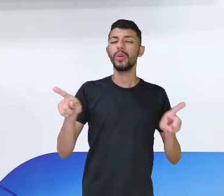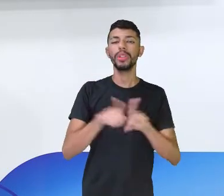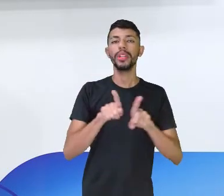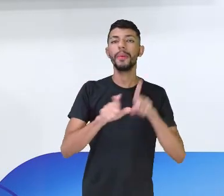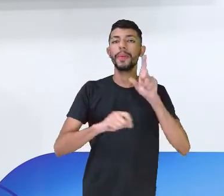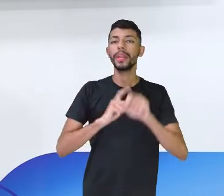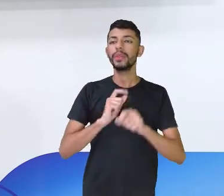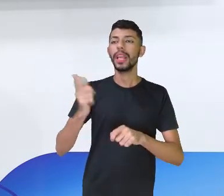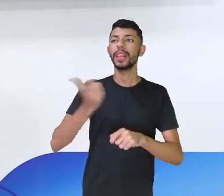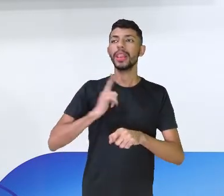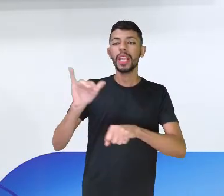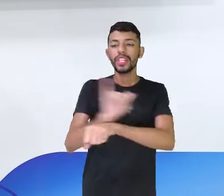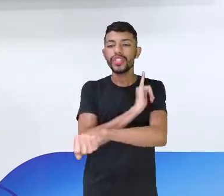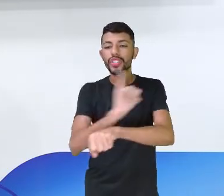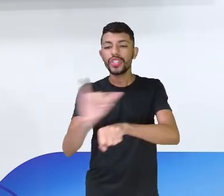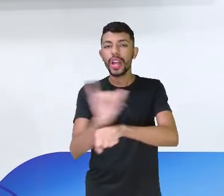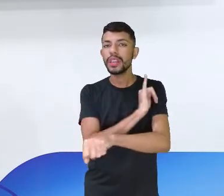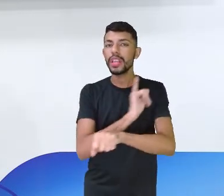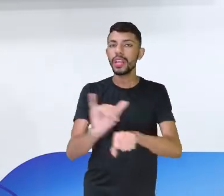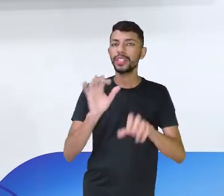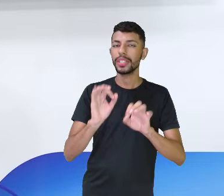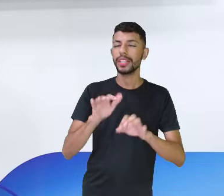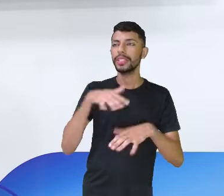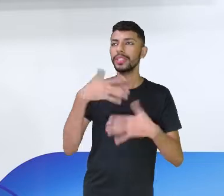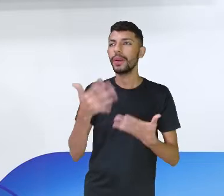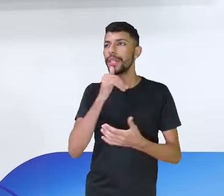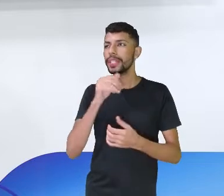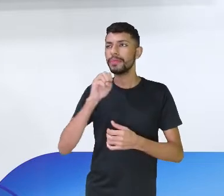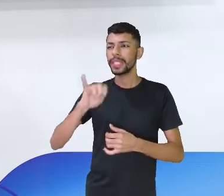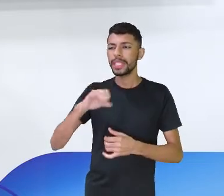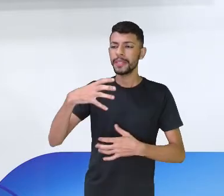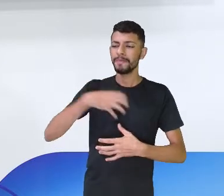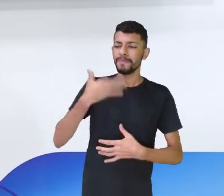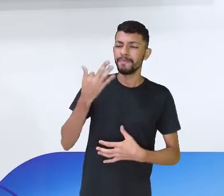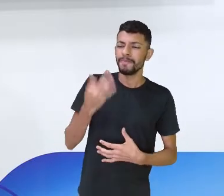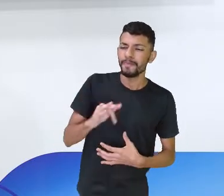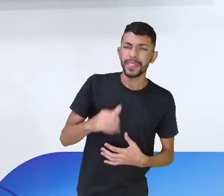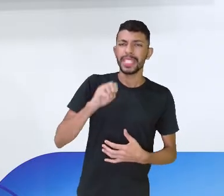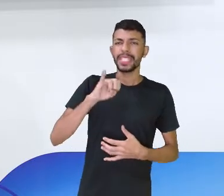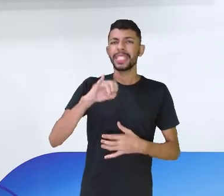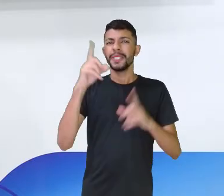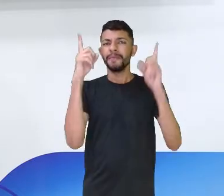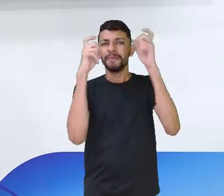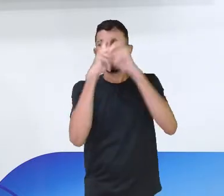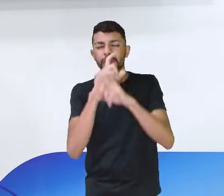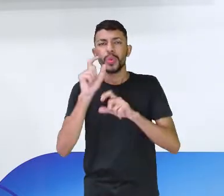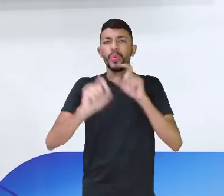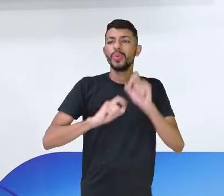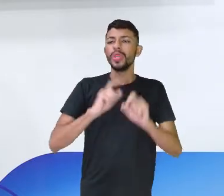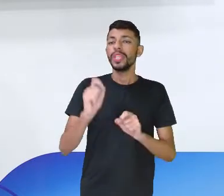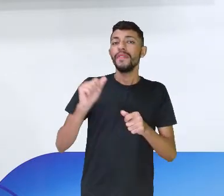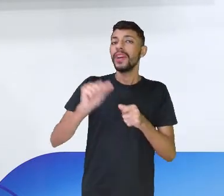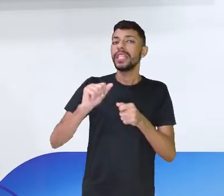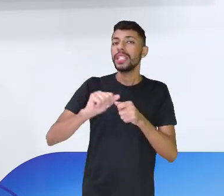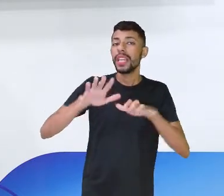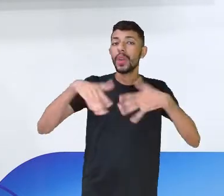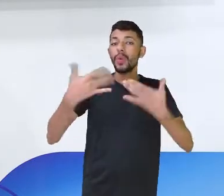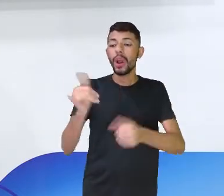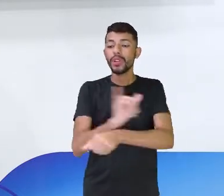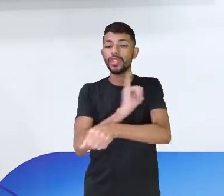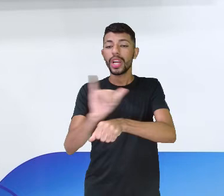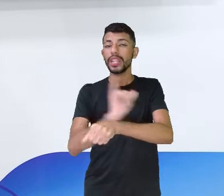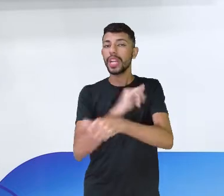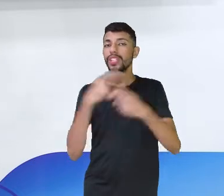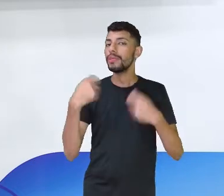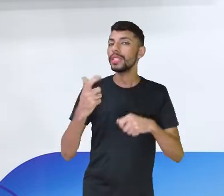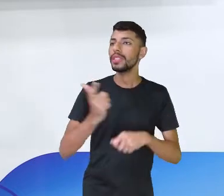busque estratégias, não é? Então, se está doendo, se está difícil, o que é que eu posso fazer? Qual a estratégia que eu vou